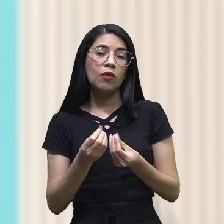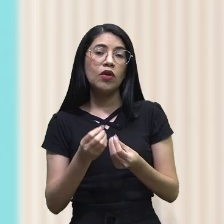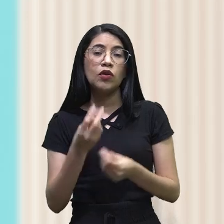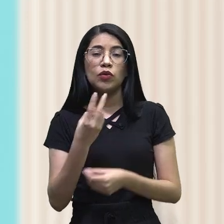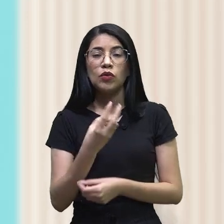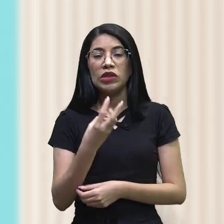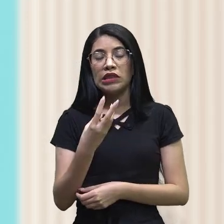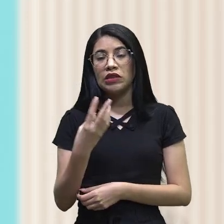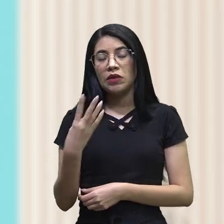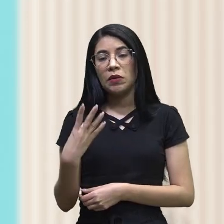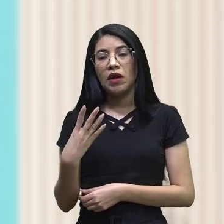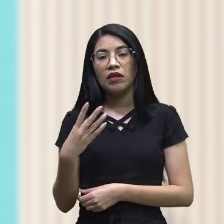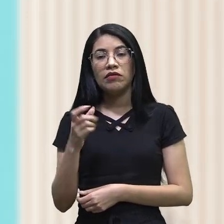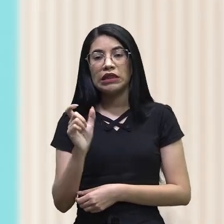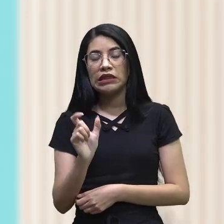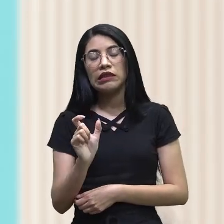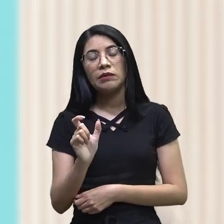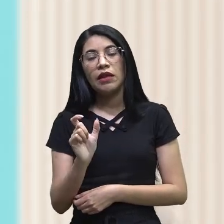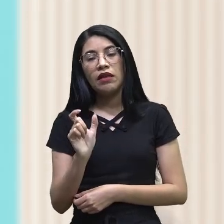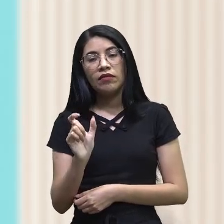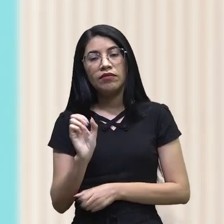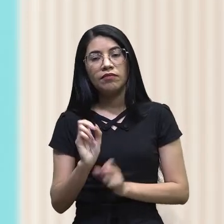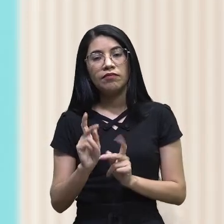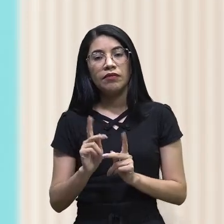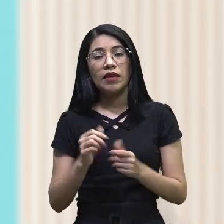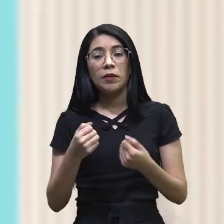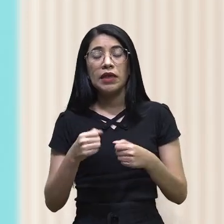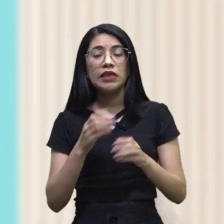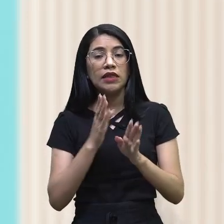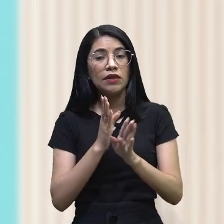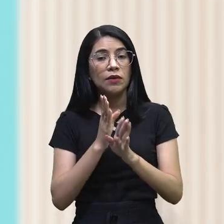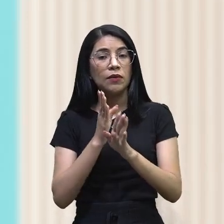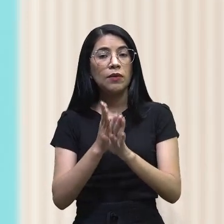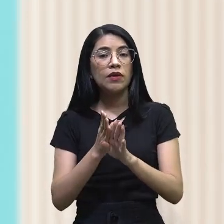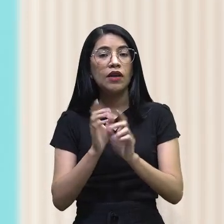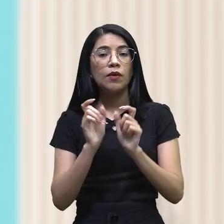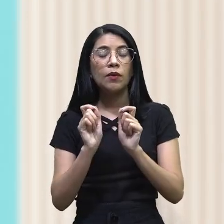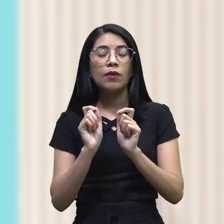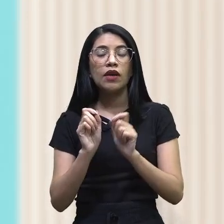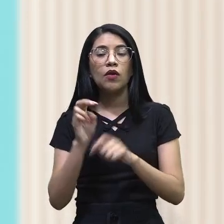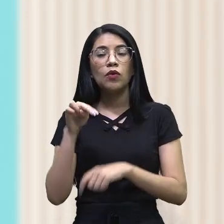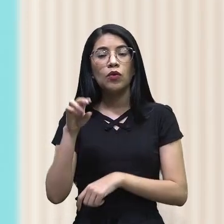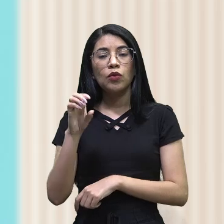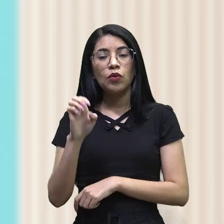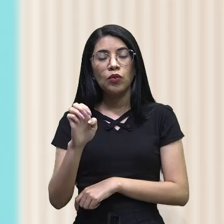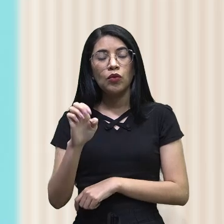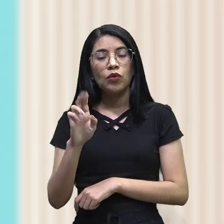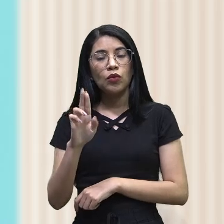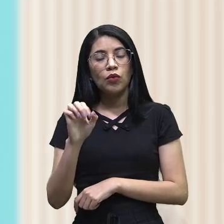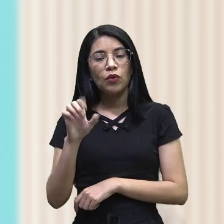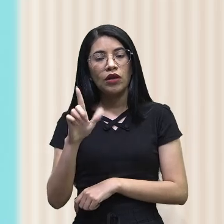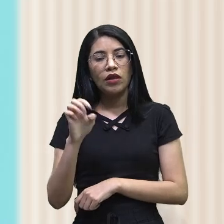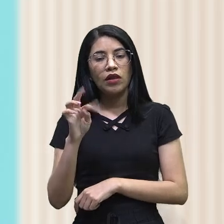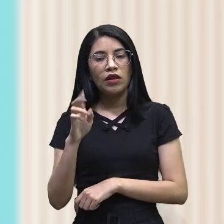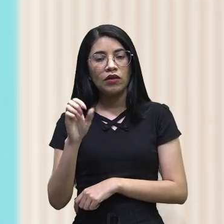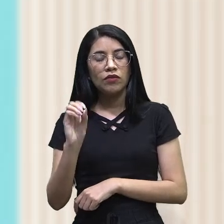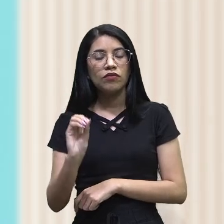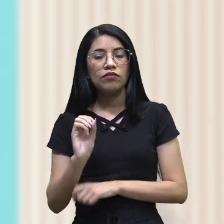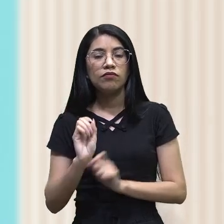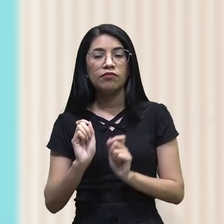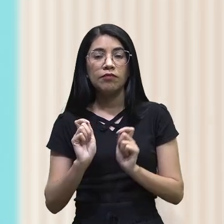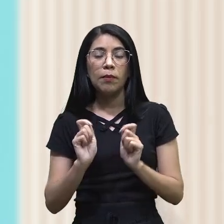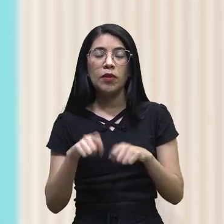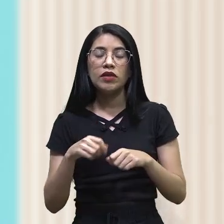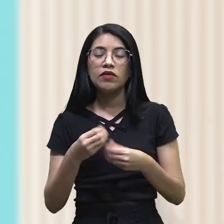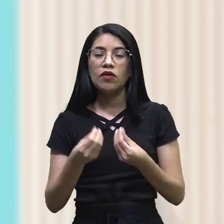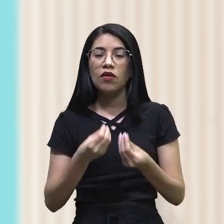2, 3, 4. Né? Então, a gente tem que saber identificar o núcleo do nosso sujeito para a gente classificar de